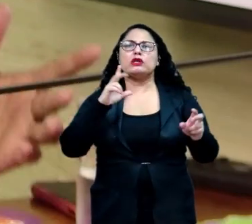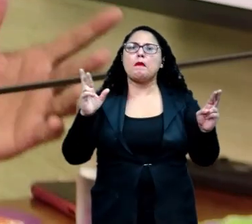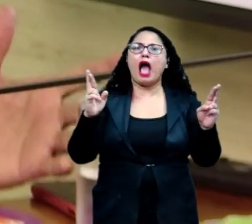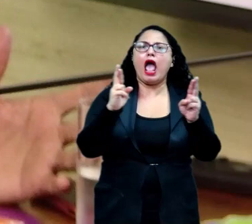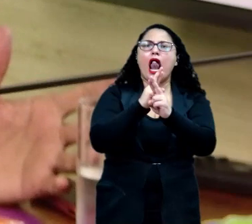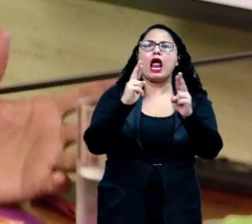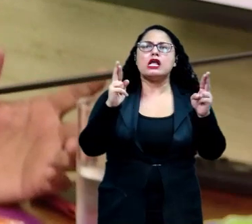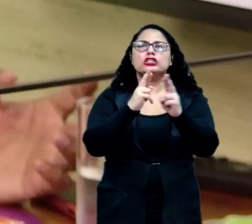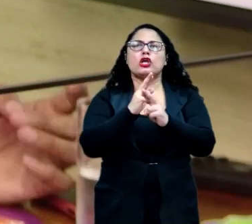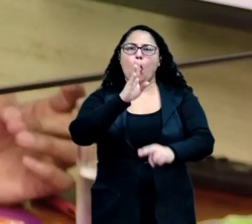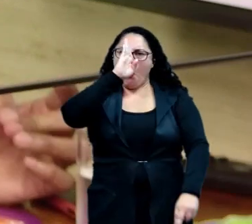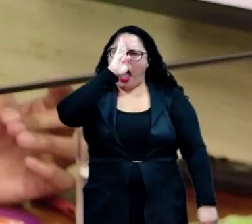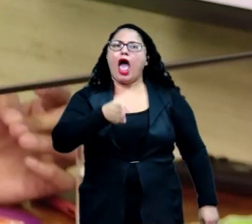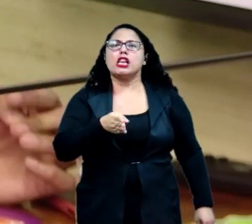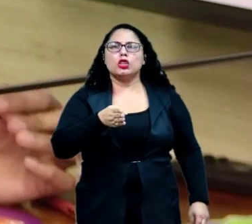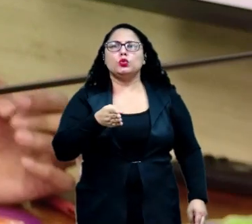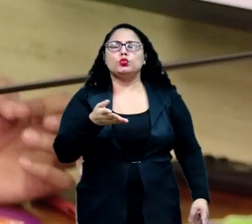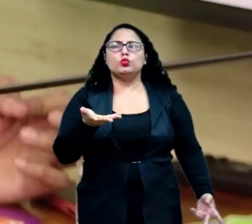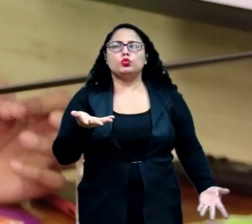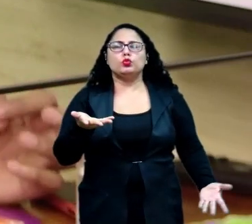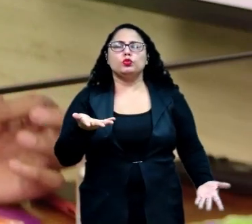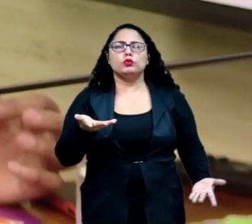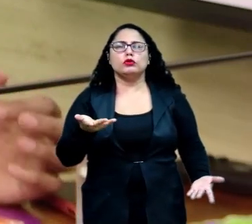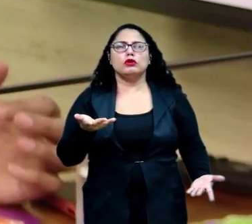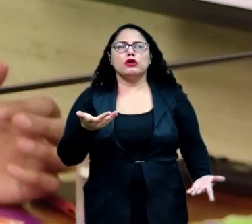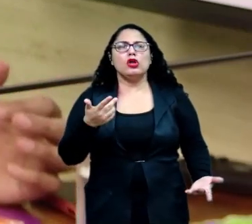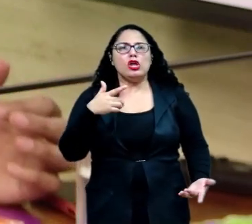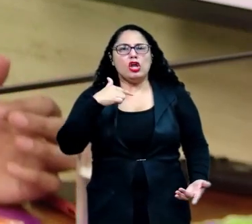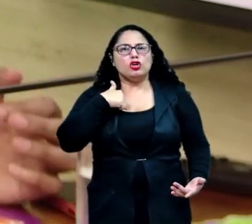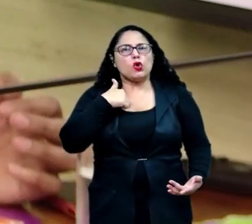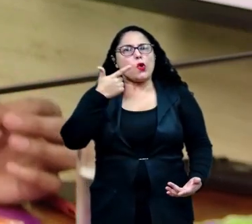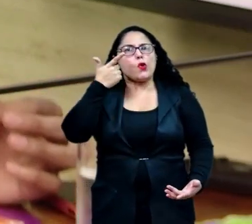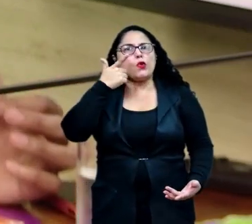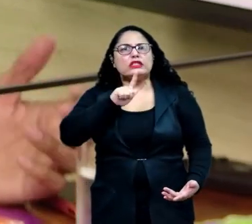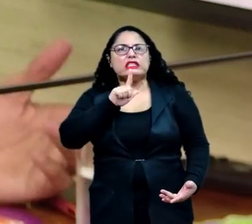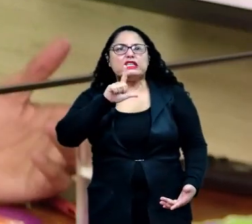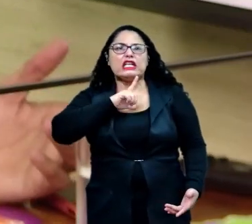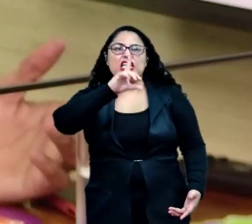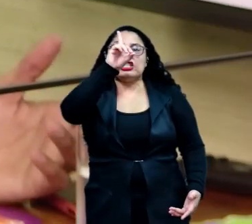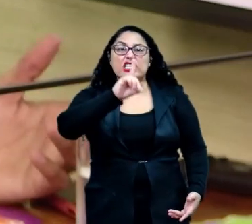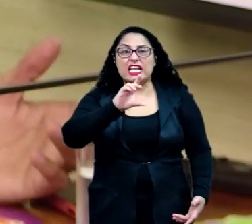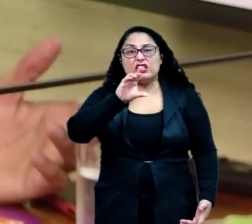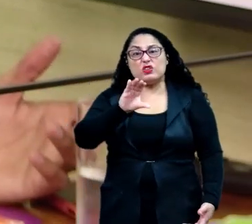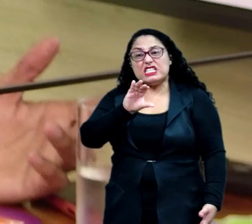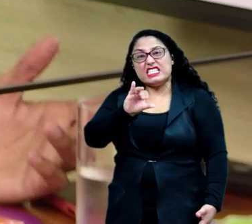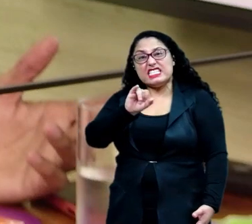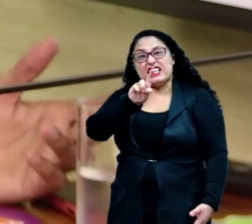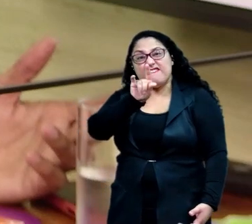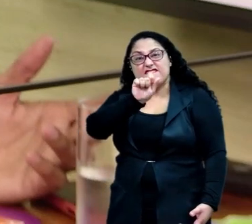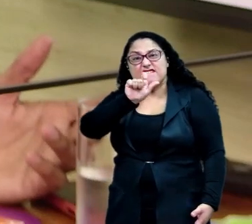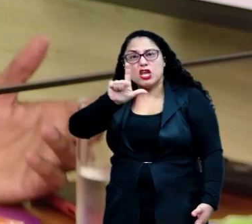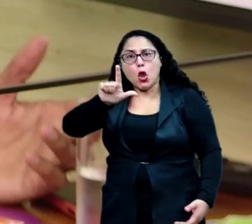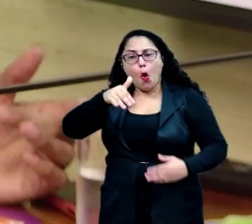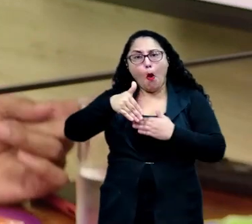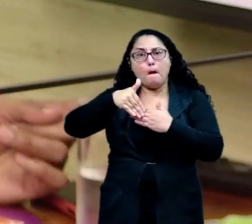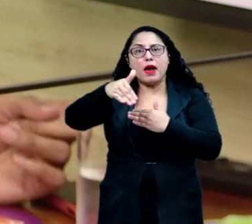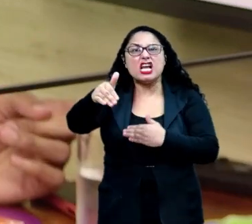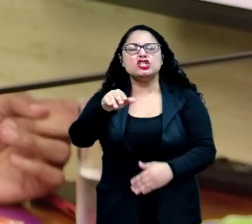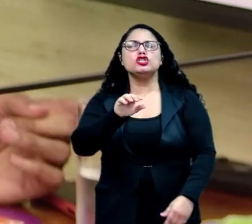relação heterossexual. E aí eu só passei a ter direitos civis a partir